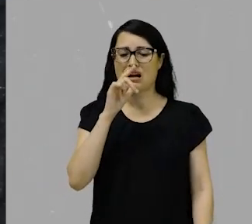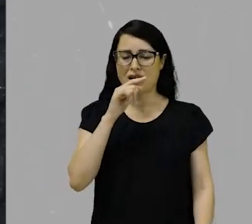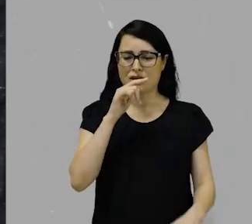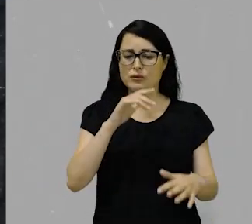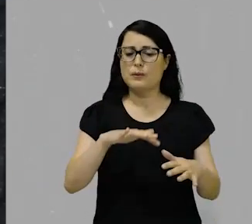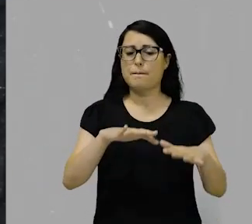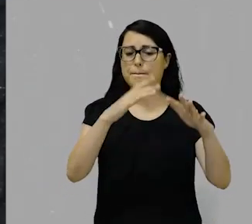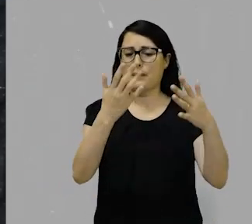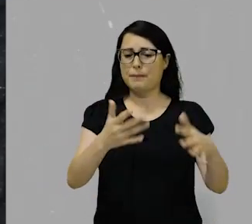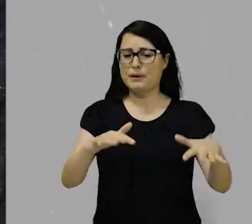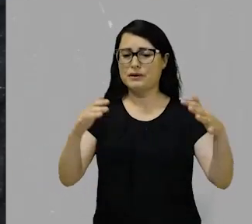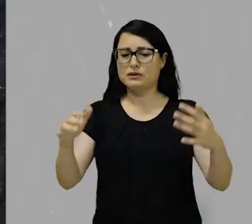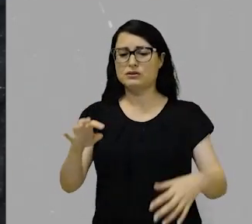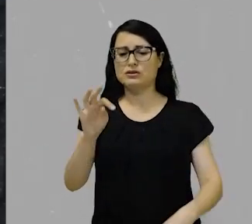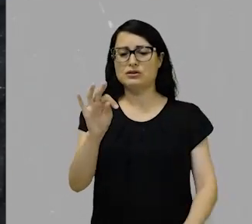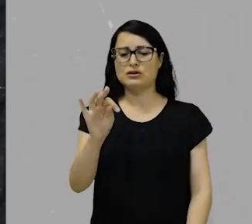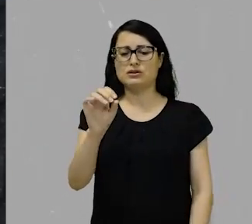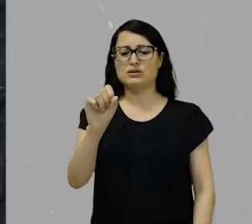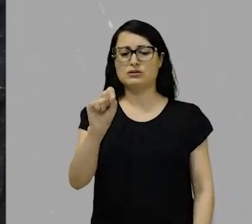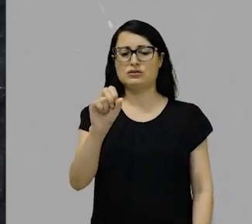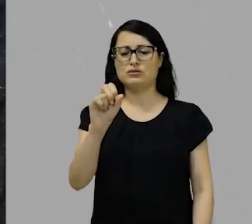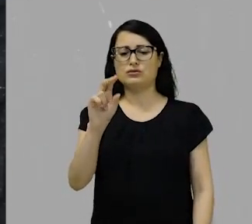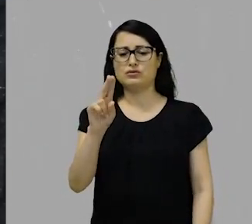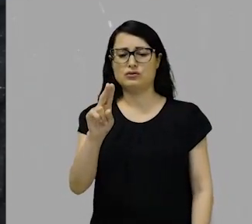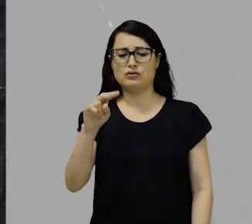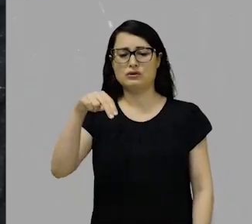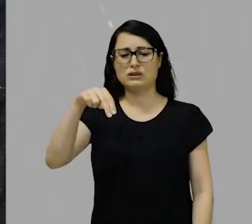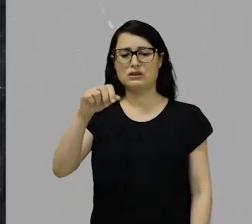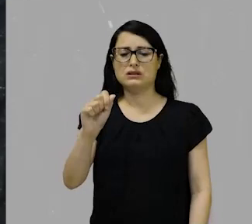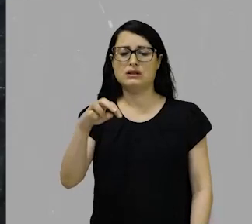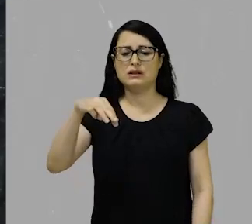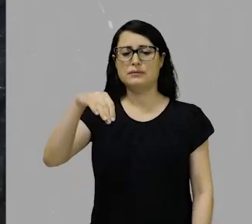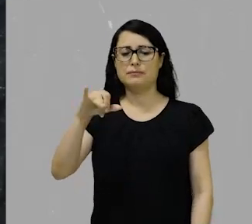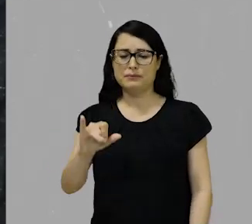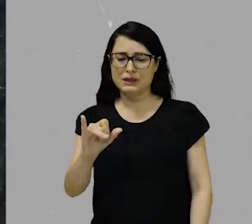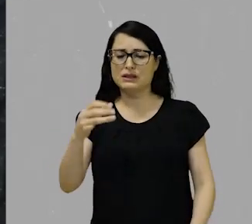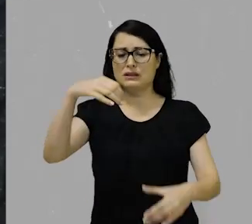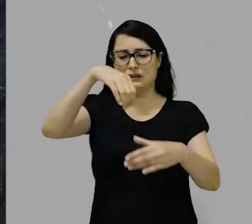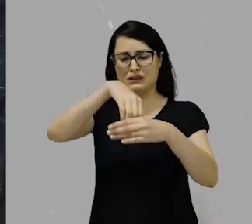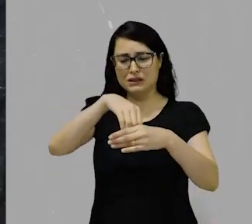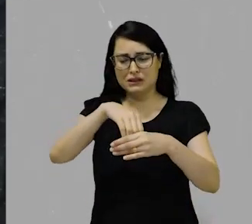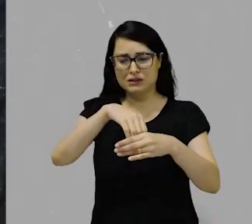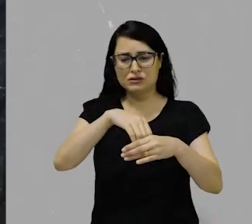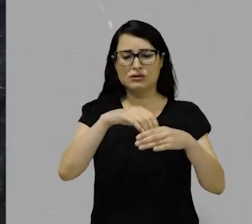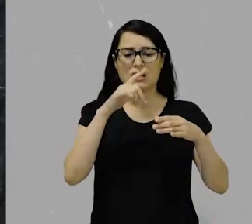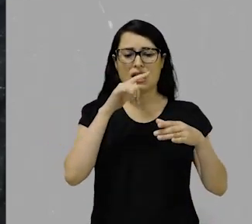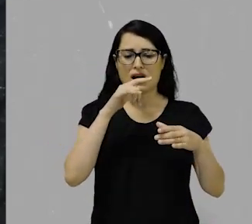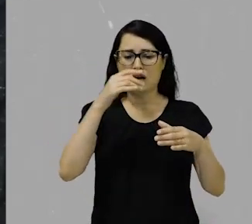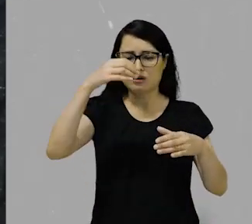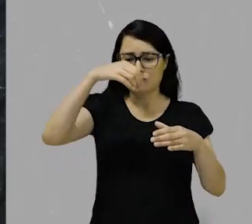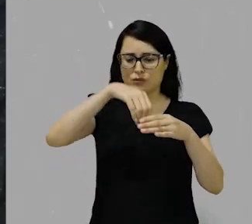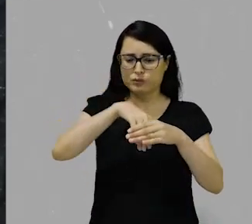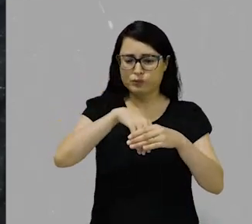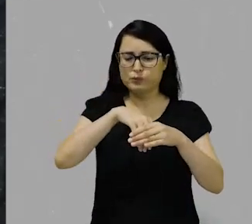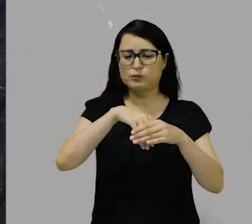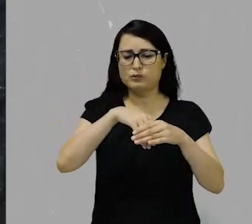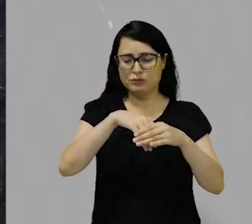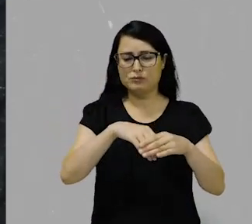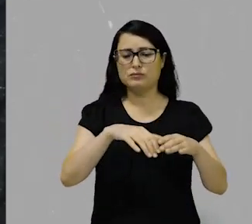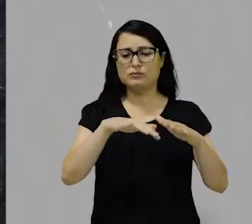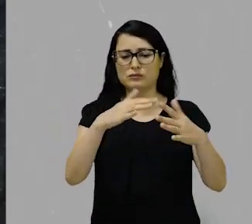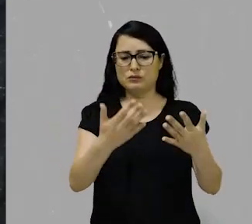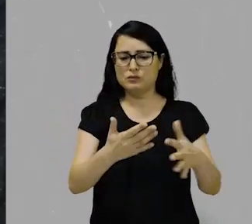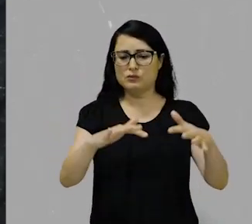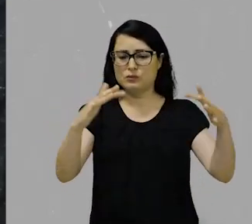tá? Onde o seu hipocentro, quando a placa tectônica se encontra com a outra, está no fundo oceânico, tá? E aí, nesse